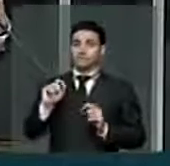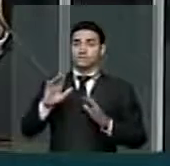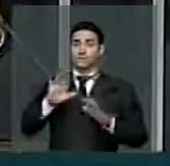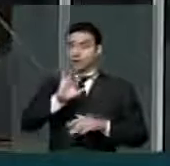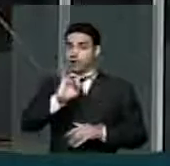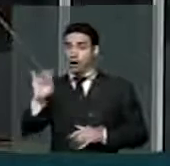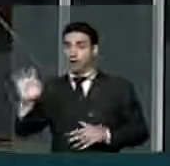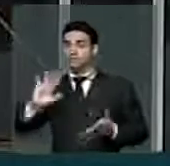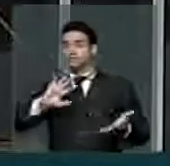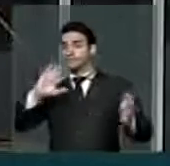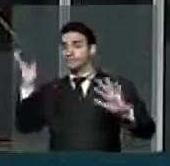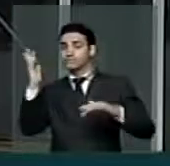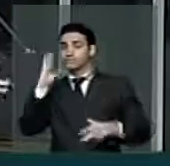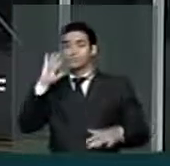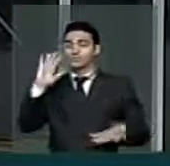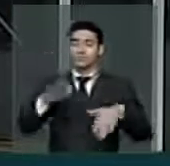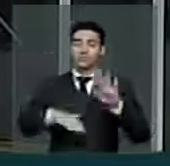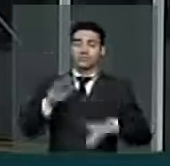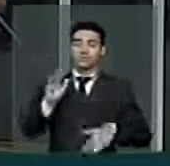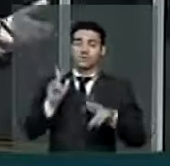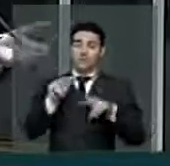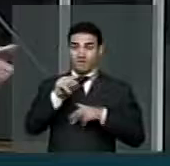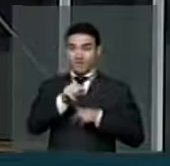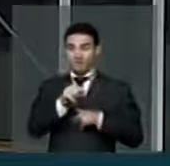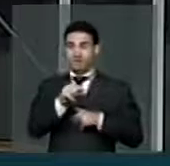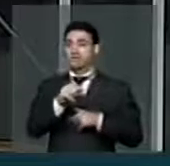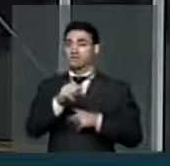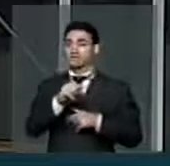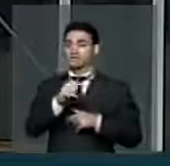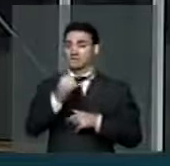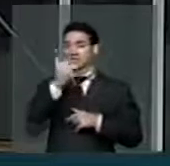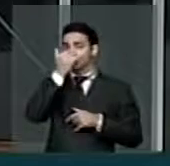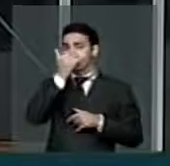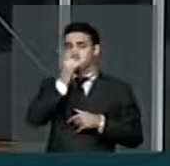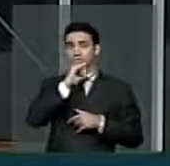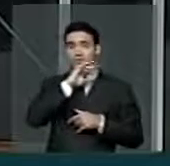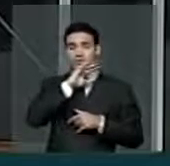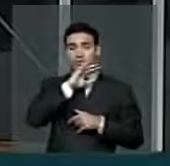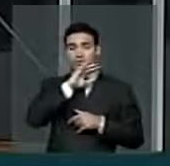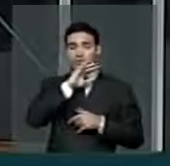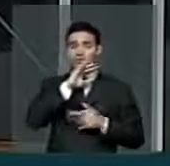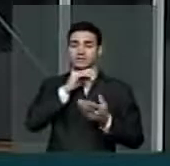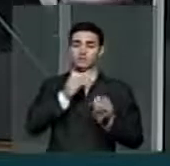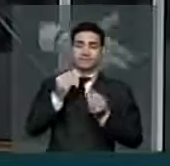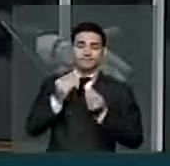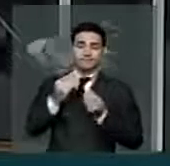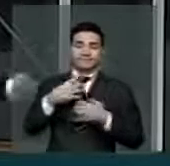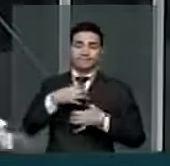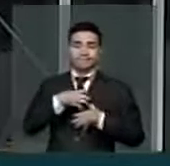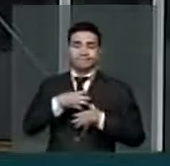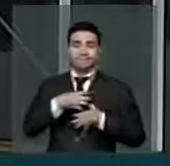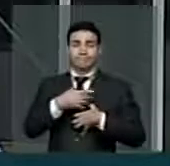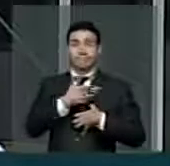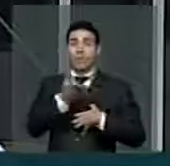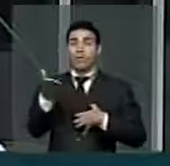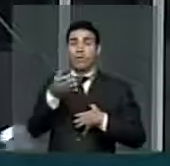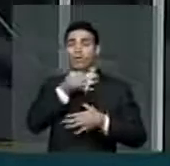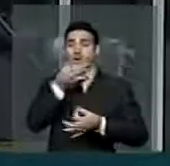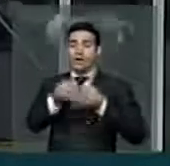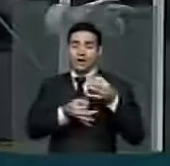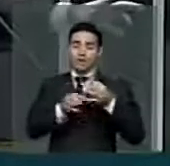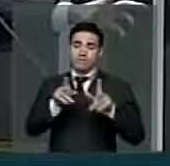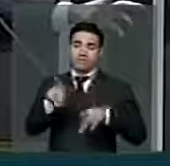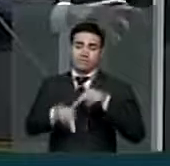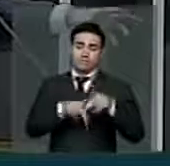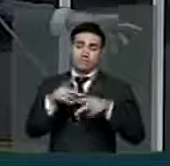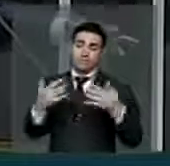situação como esta, dramática, que choque a opinião pública,